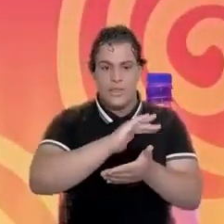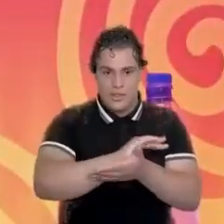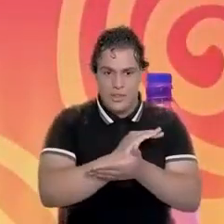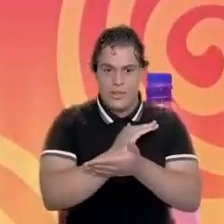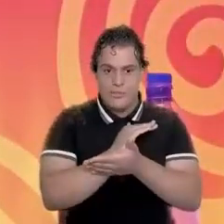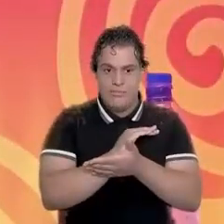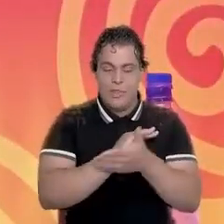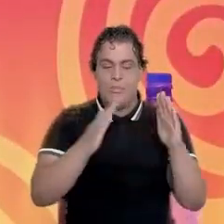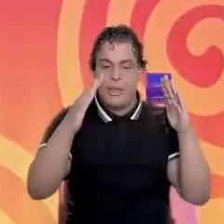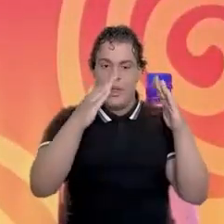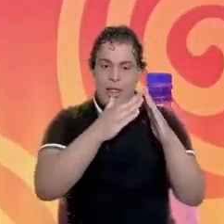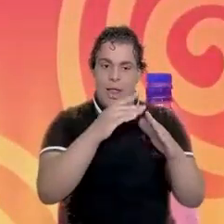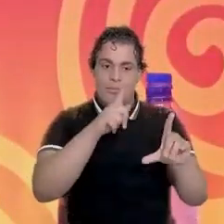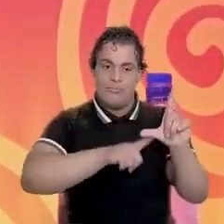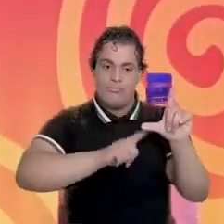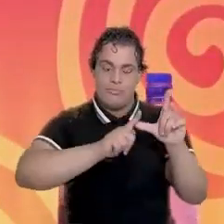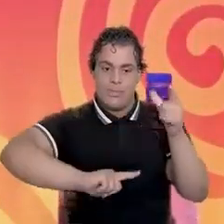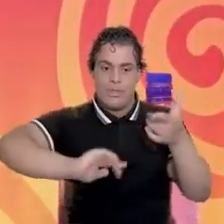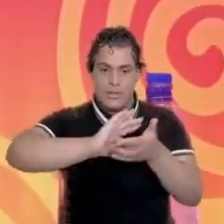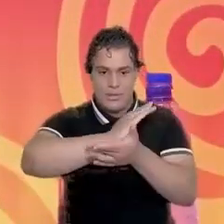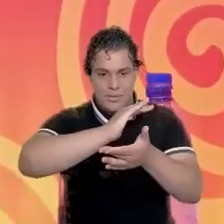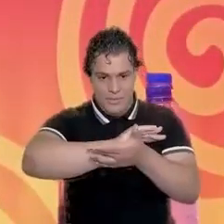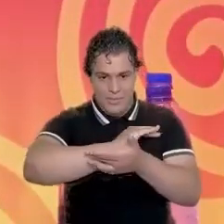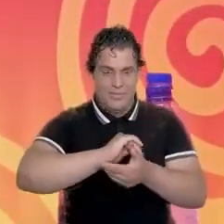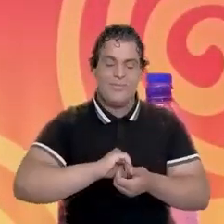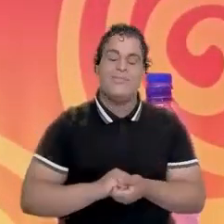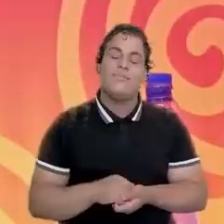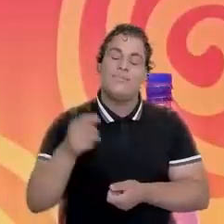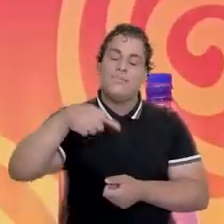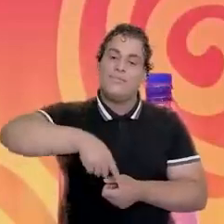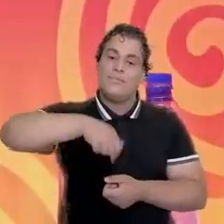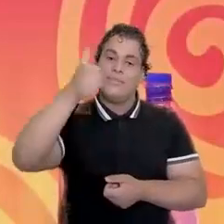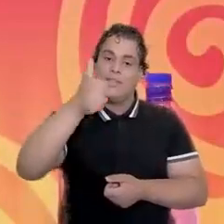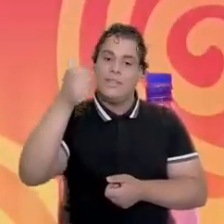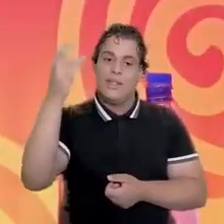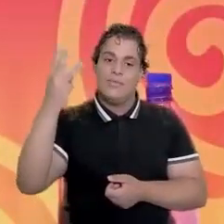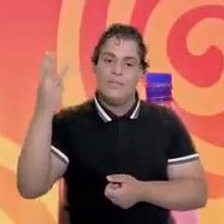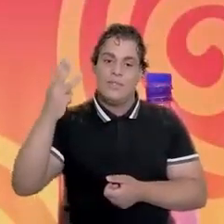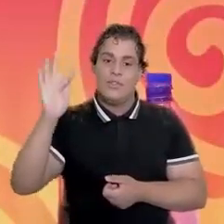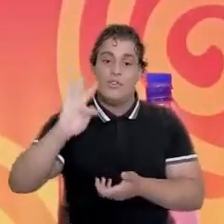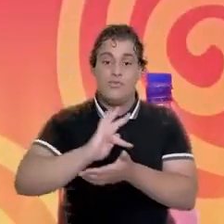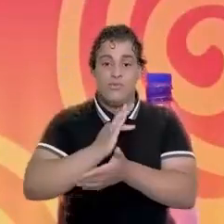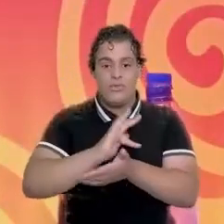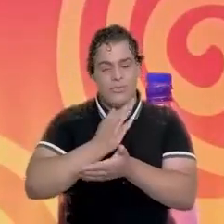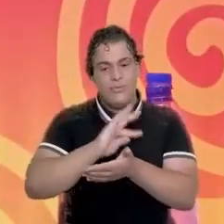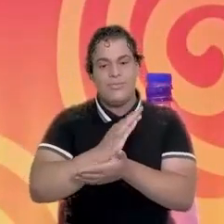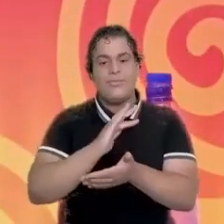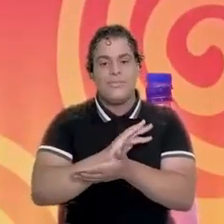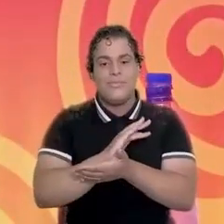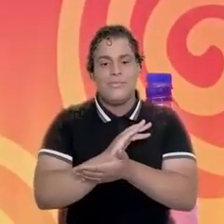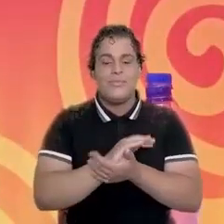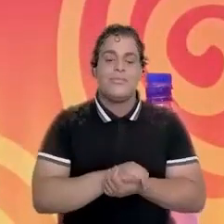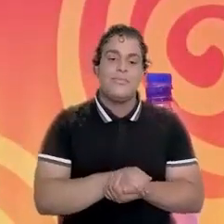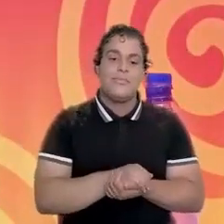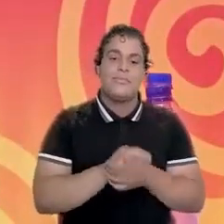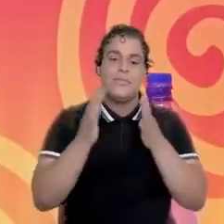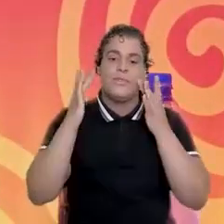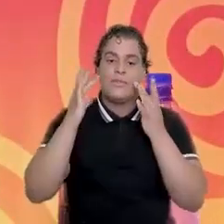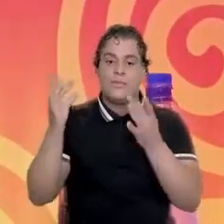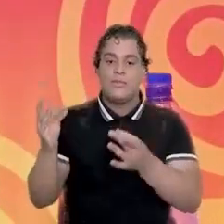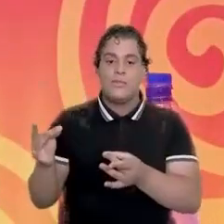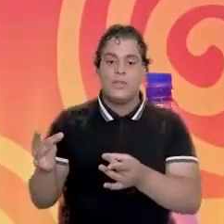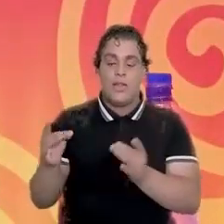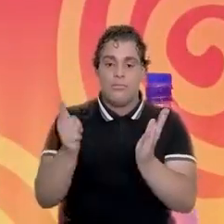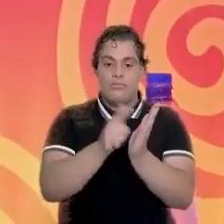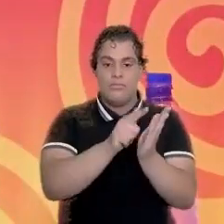Academia Araxaense de Letras. Aqui no 13º FLI Araxá, ela vai apresentar Vésperas de Nada, Dias Pouco.